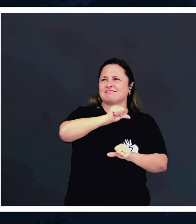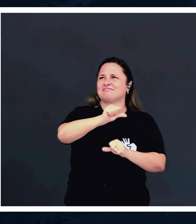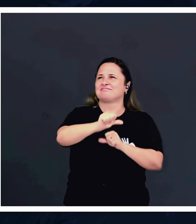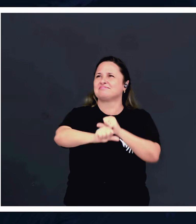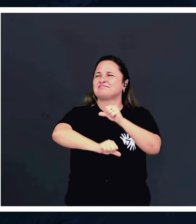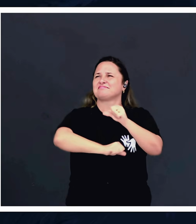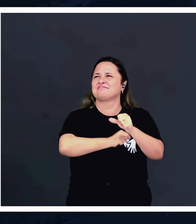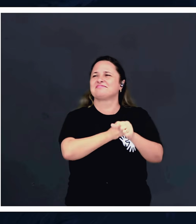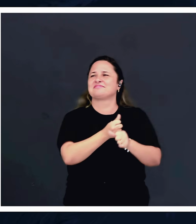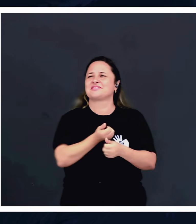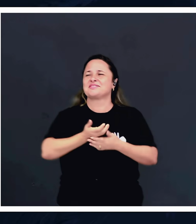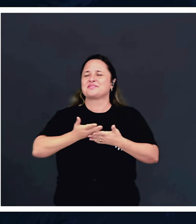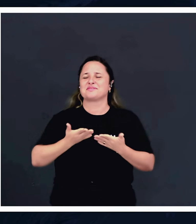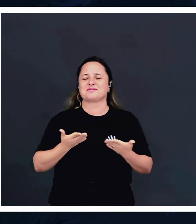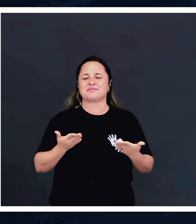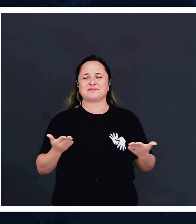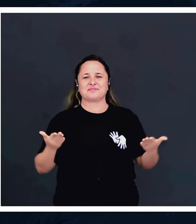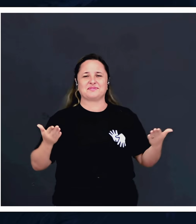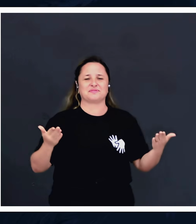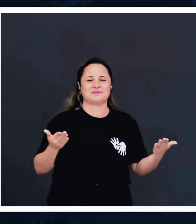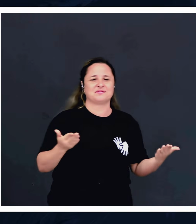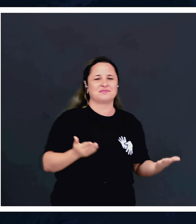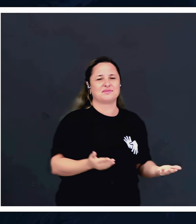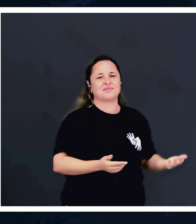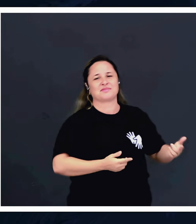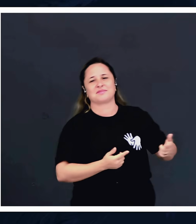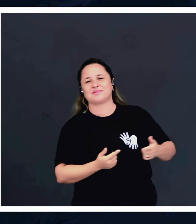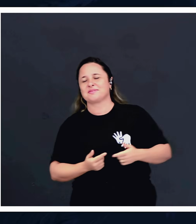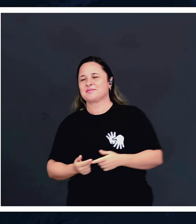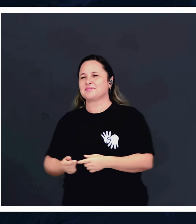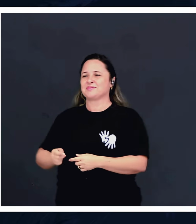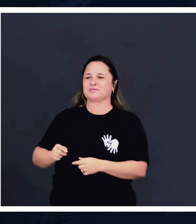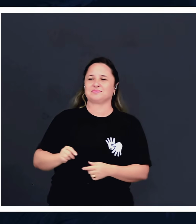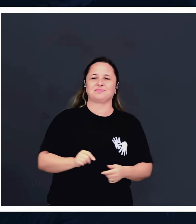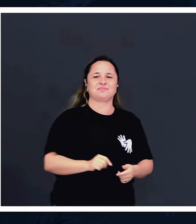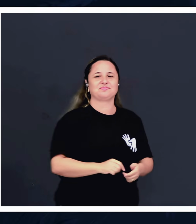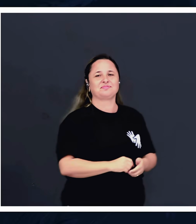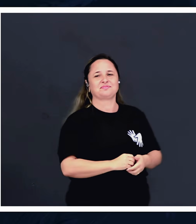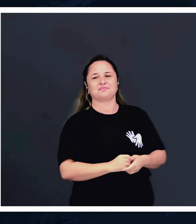faz mudar o mundo.